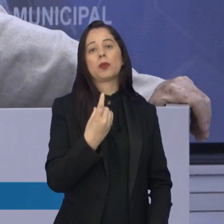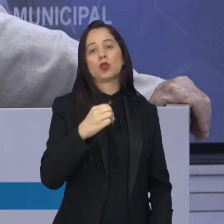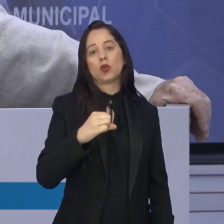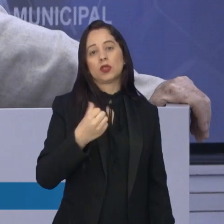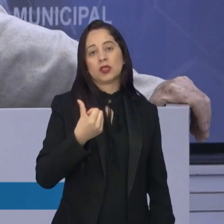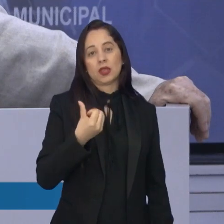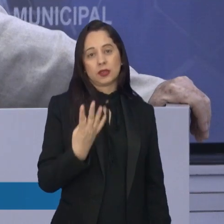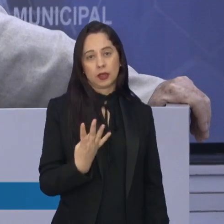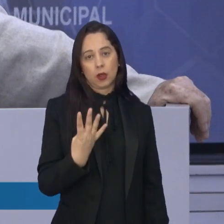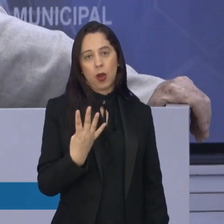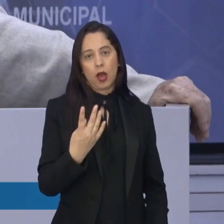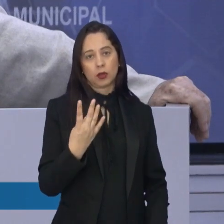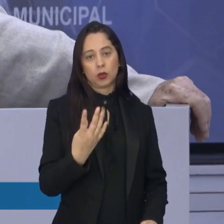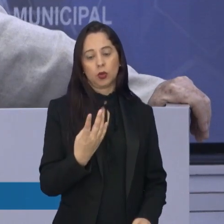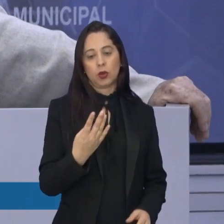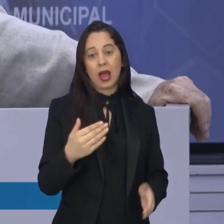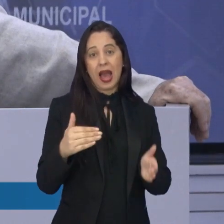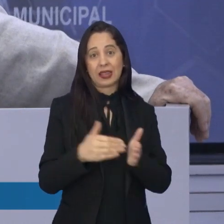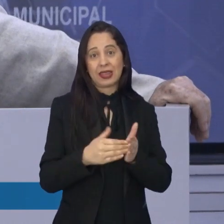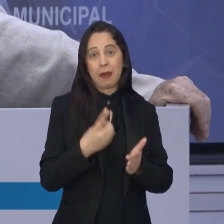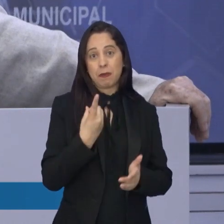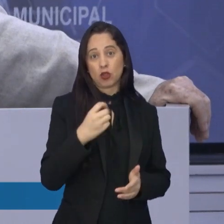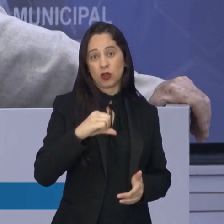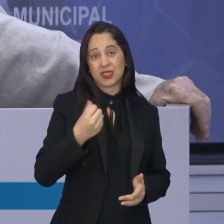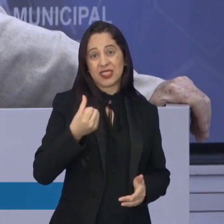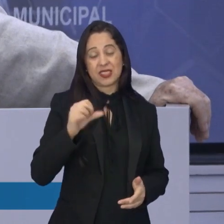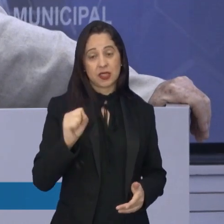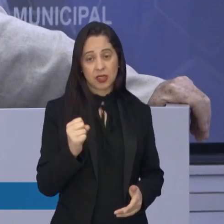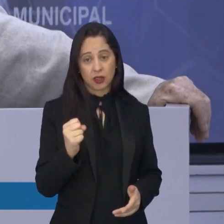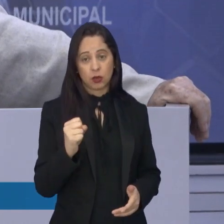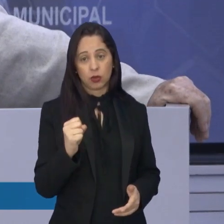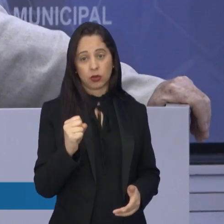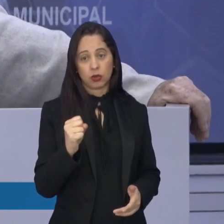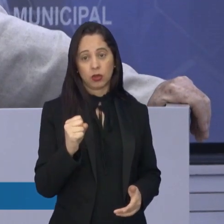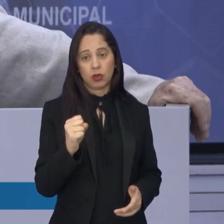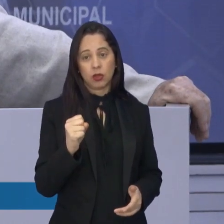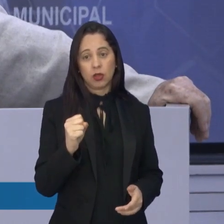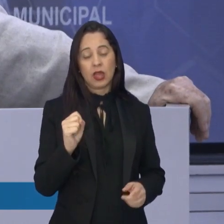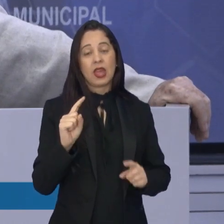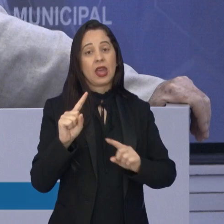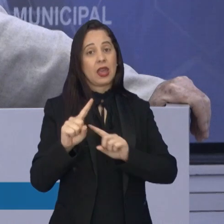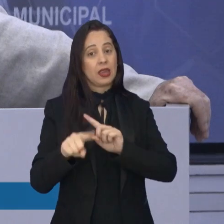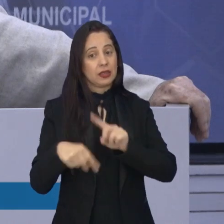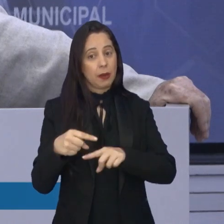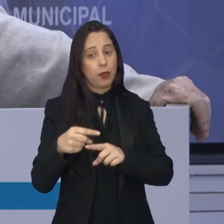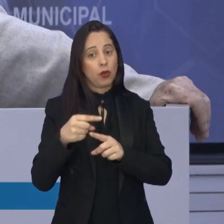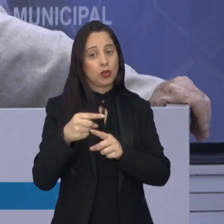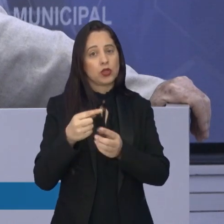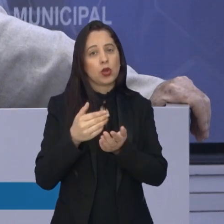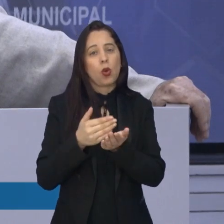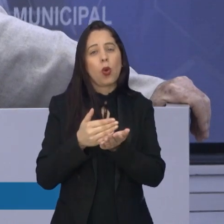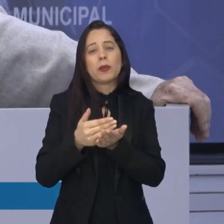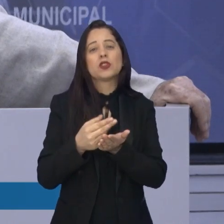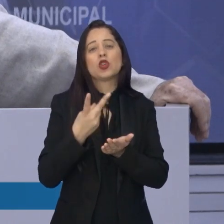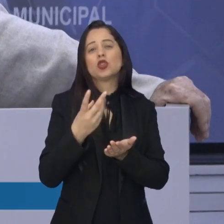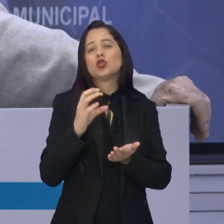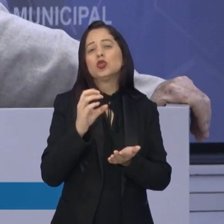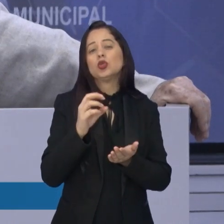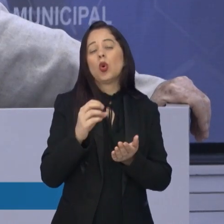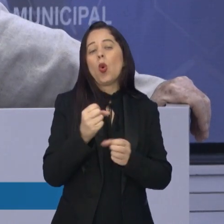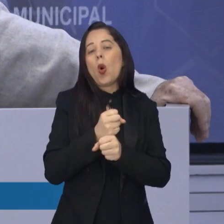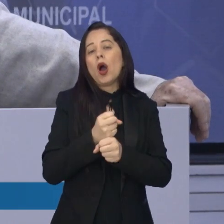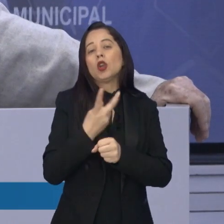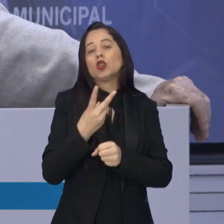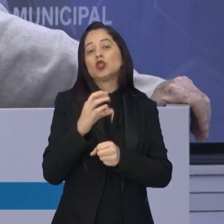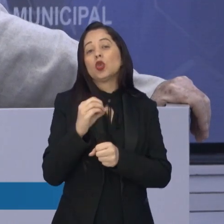em 68, voltou a atuar no início dos anos 2000, com a tentativa